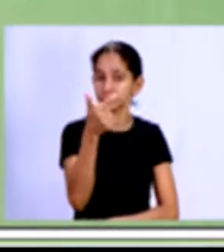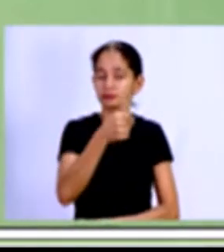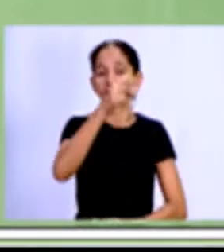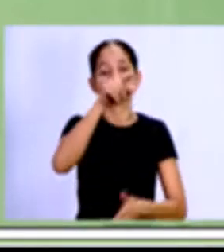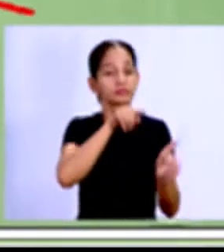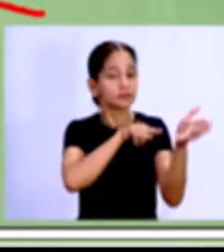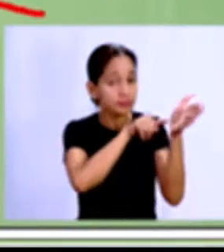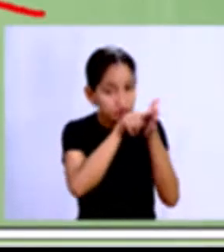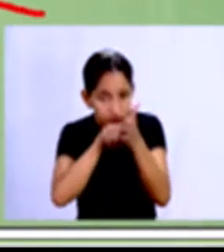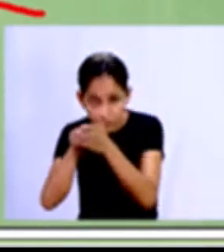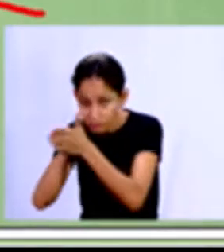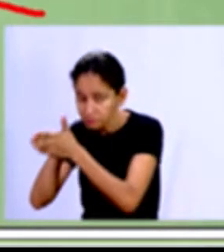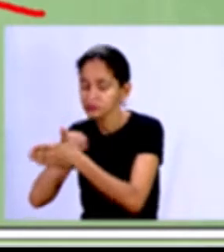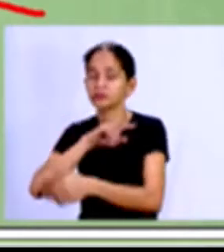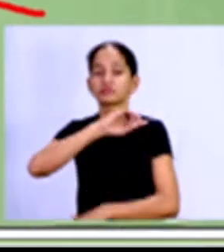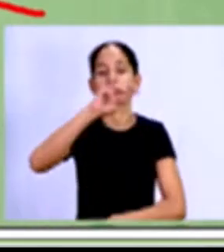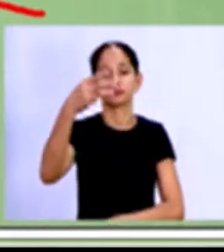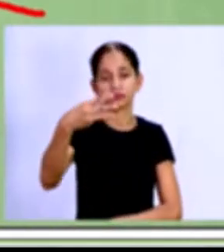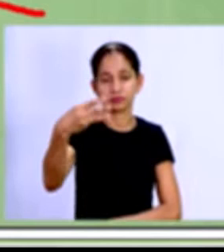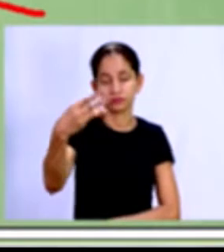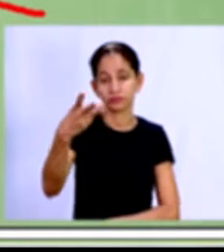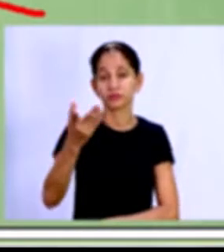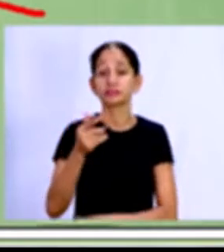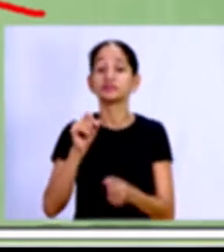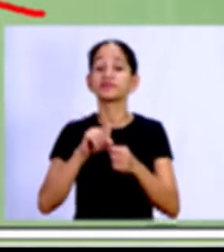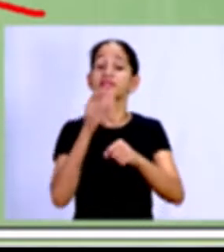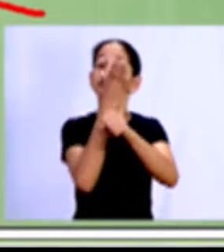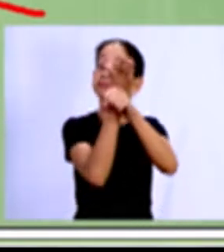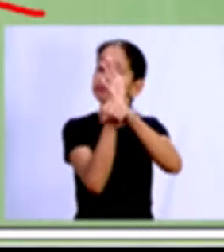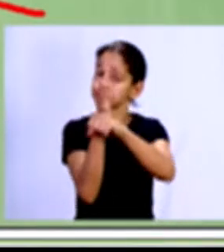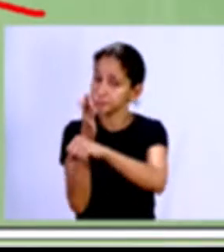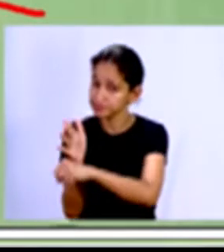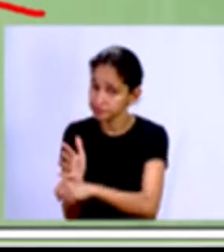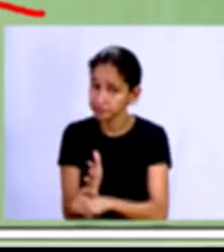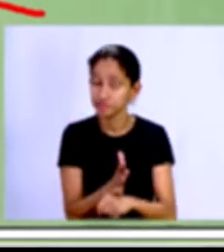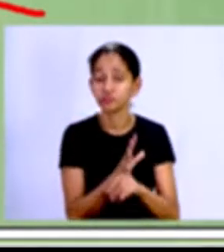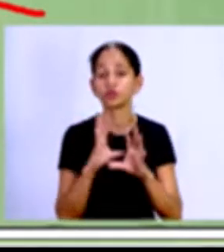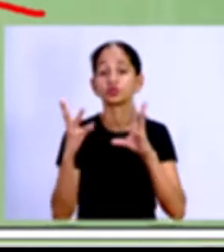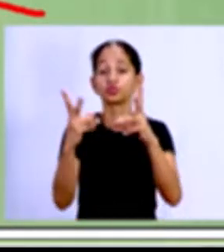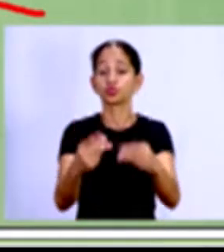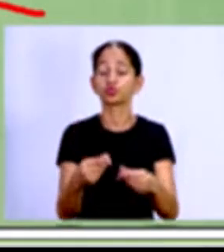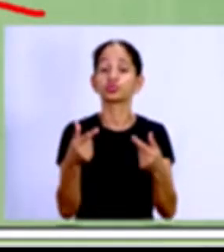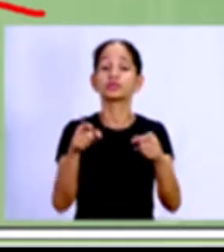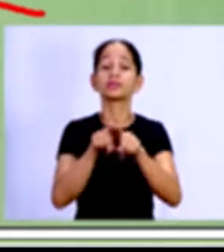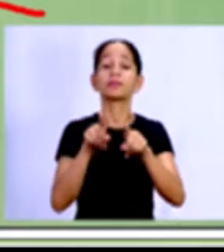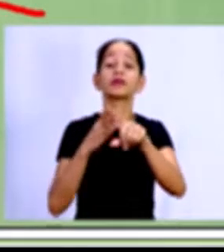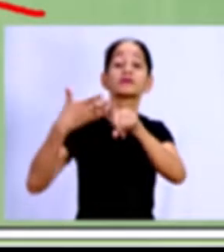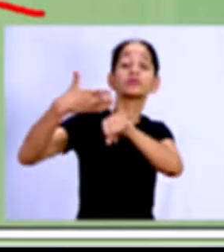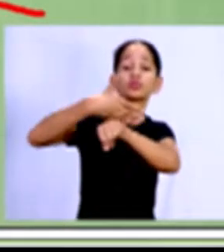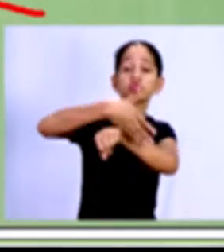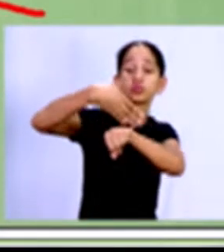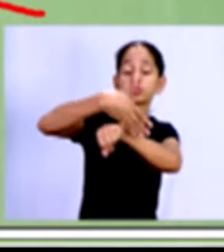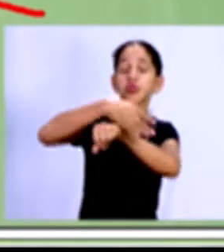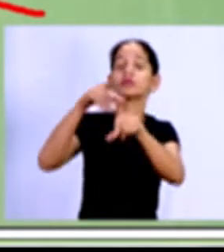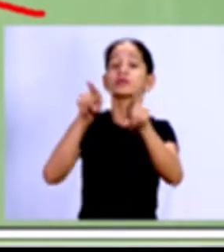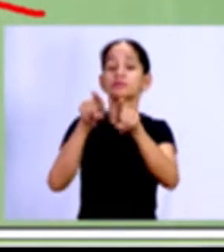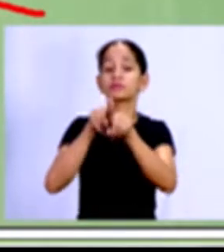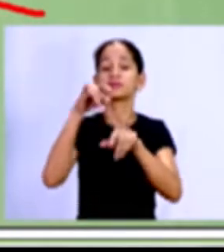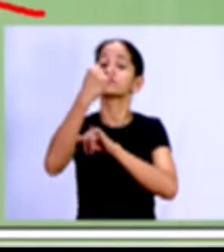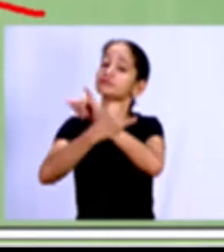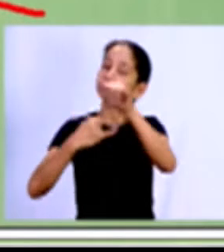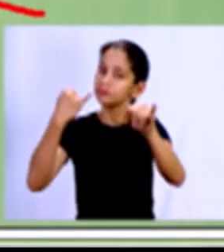pesquisar, realizar as atividades e acessar o ambiente virtual de